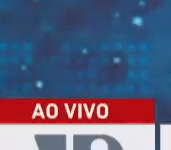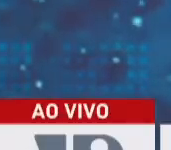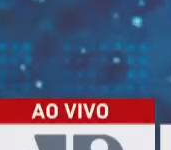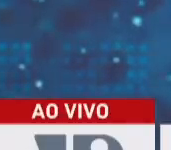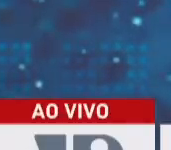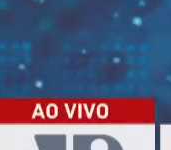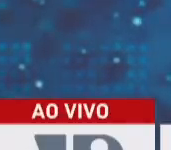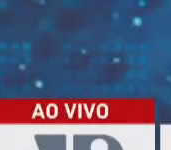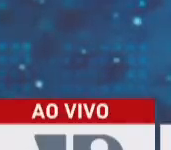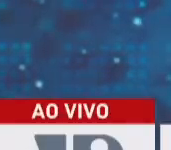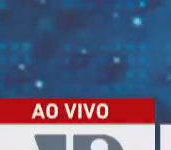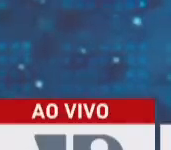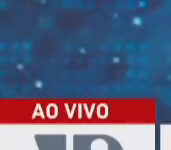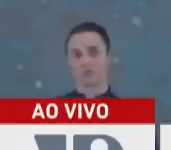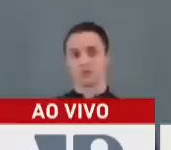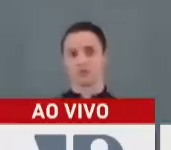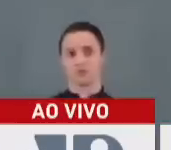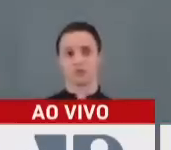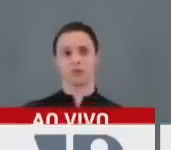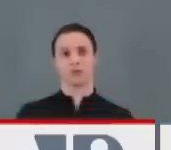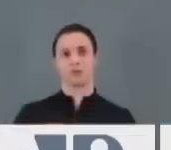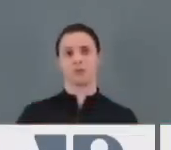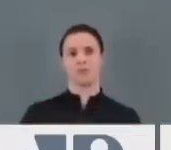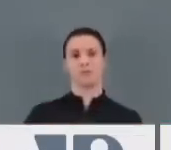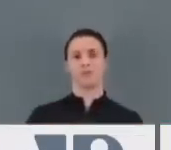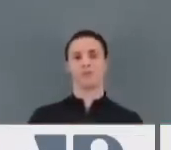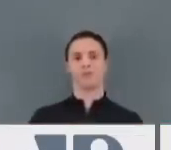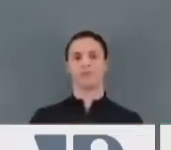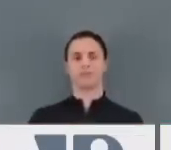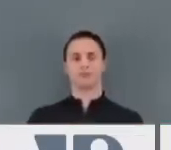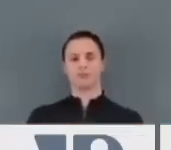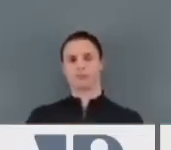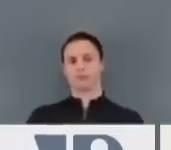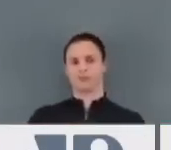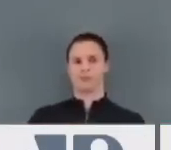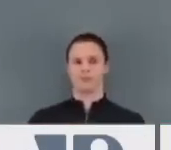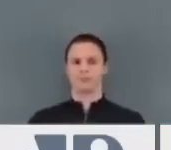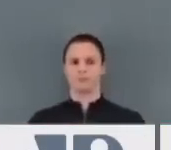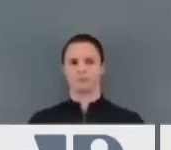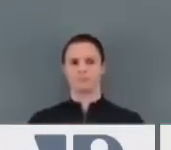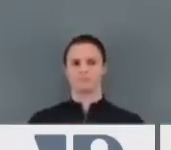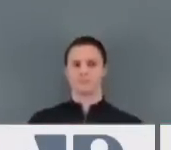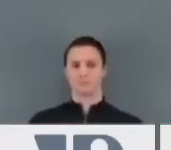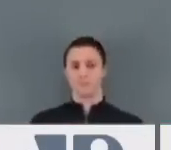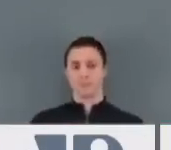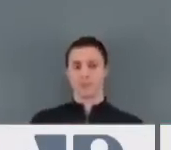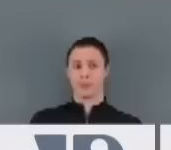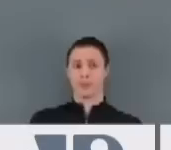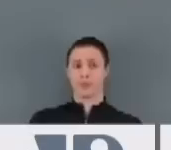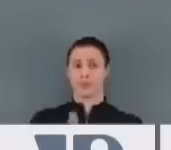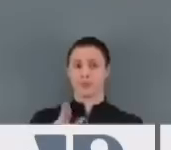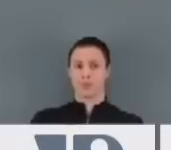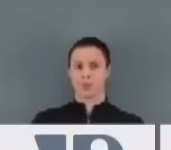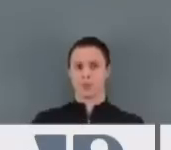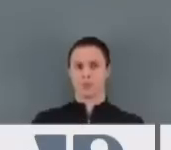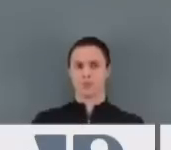e traz agora as informações. Com 18 votos a favor e 12 contras, o plano de trabalho apresentado pela relatora